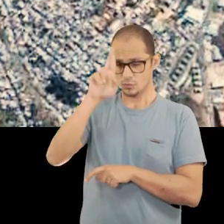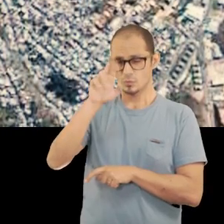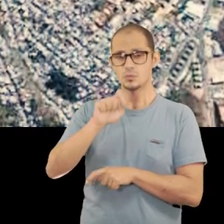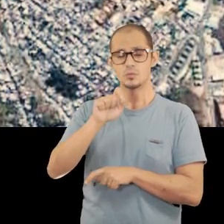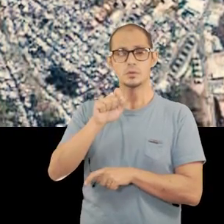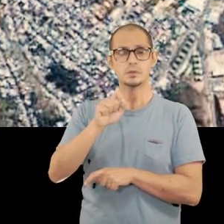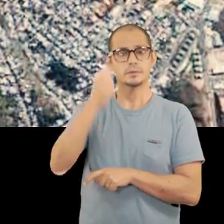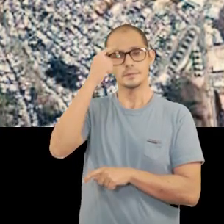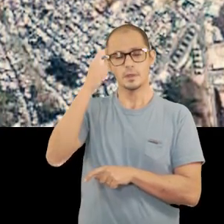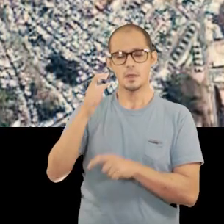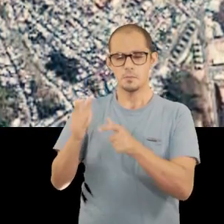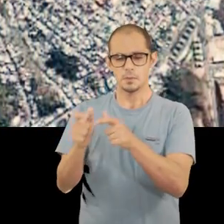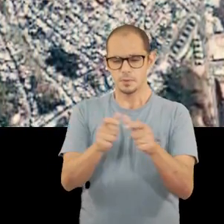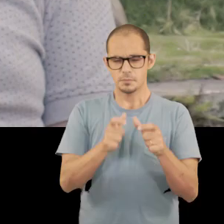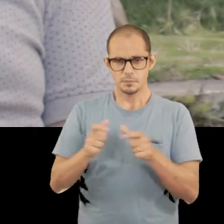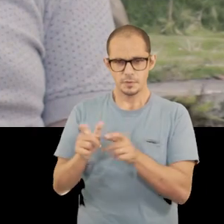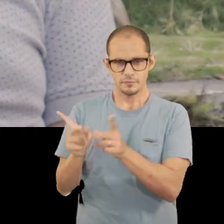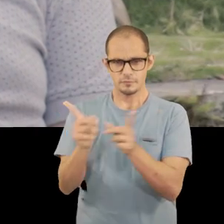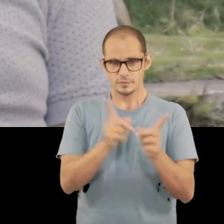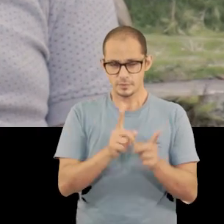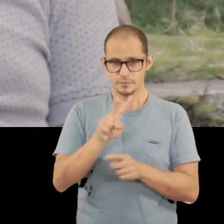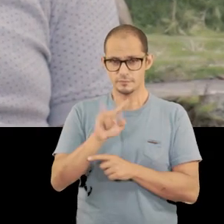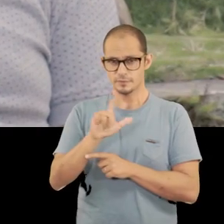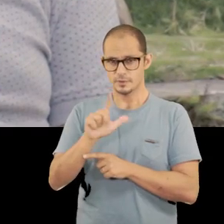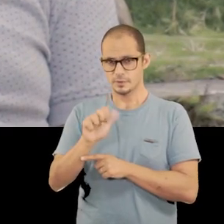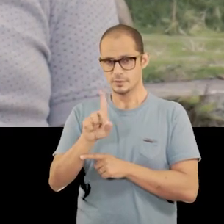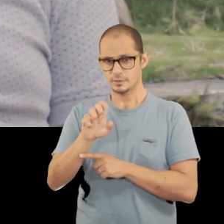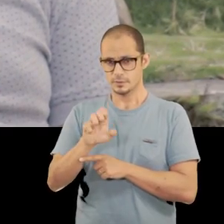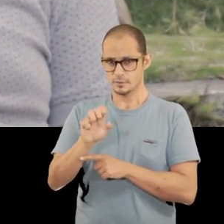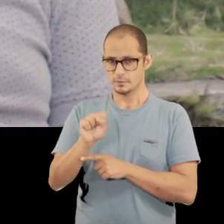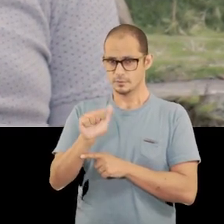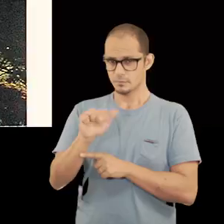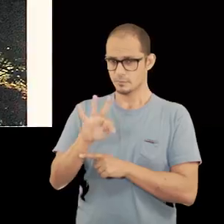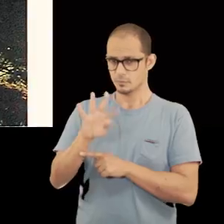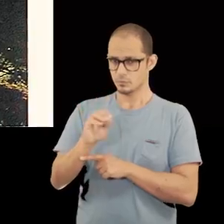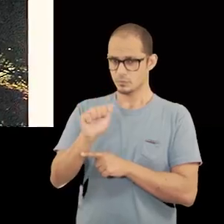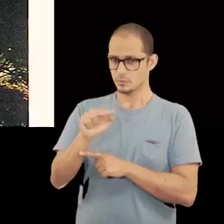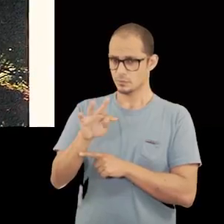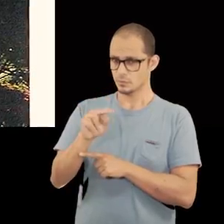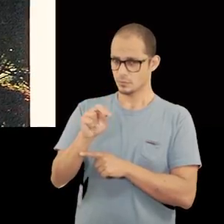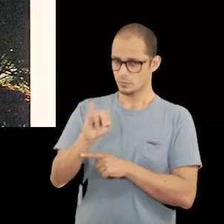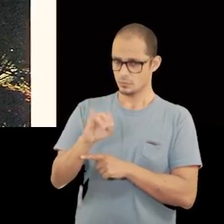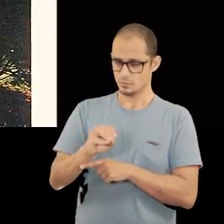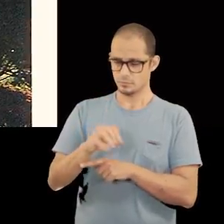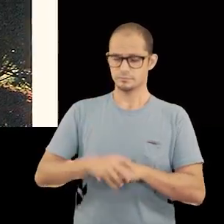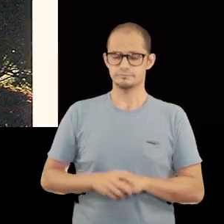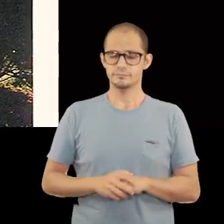do sítio Malícia, queria fazer um loteamento nessa área, chamado Vila de Santo Antônio.